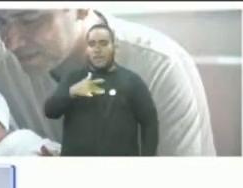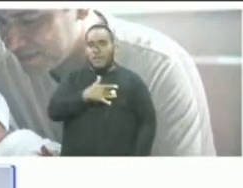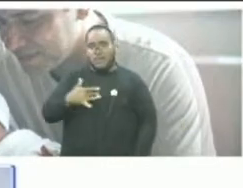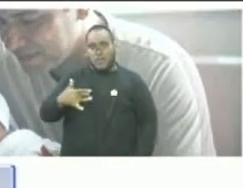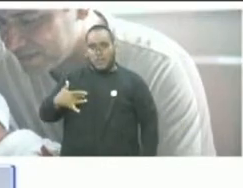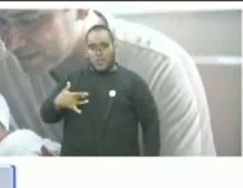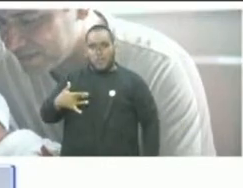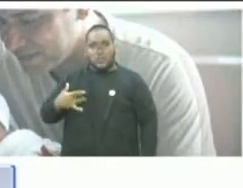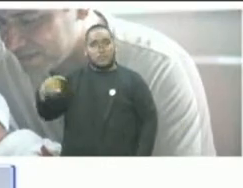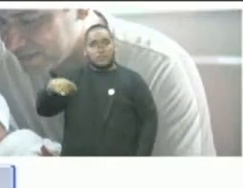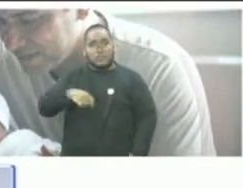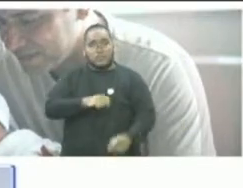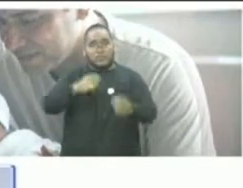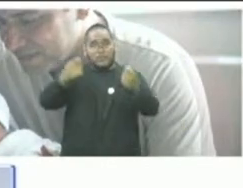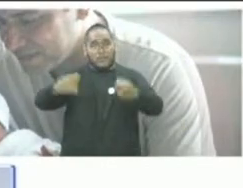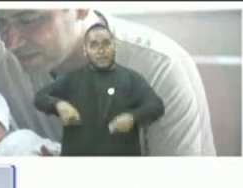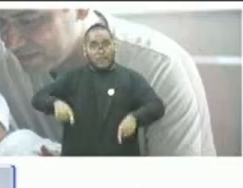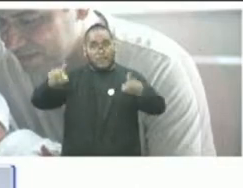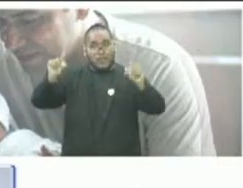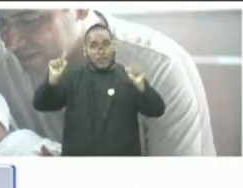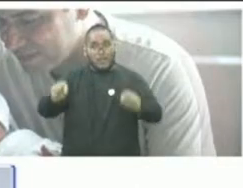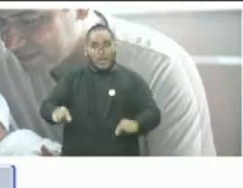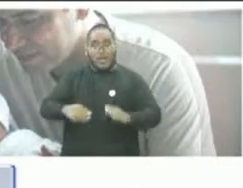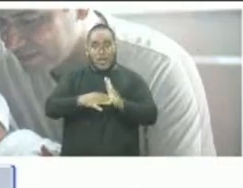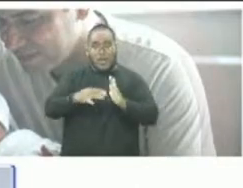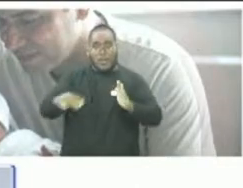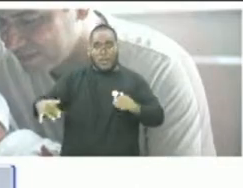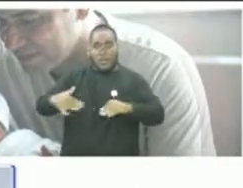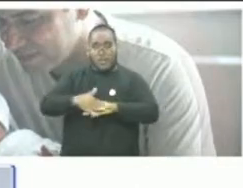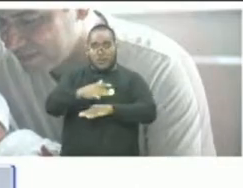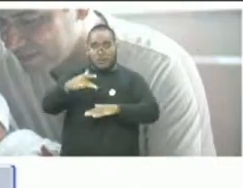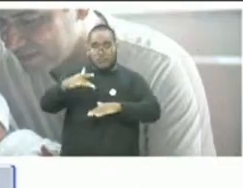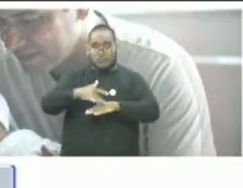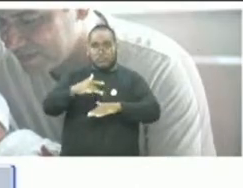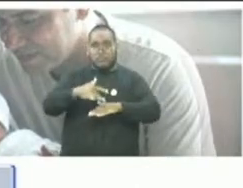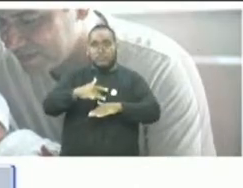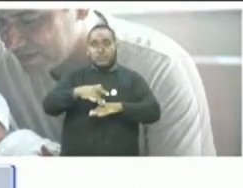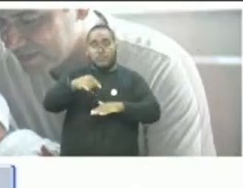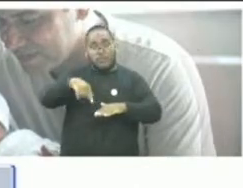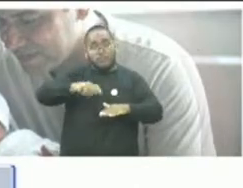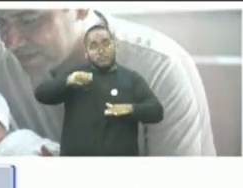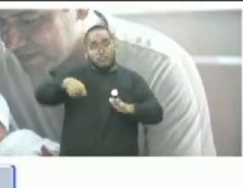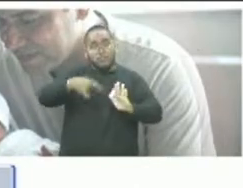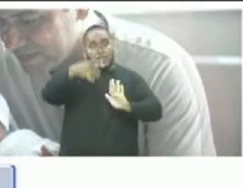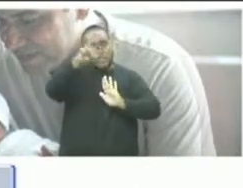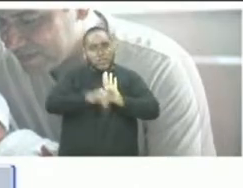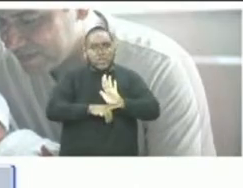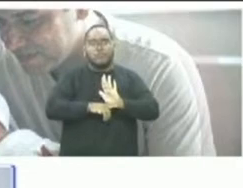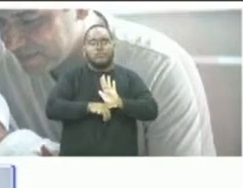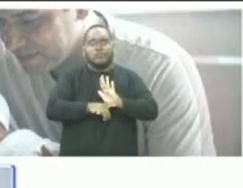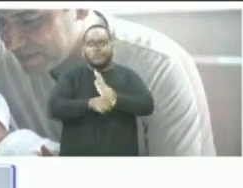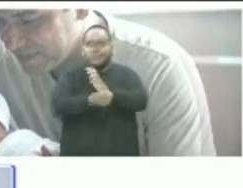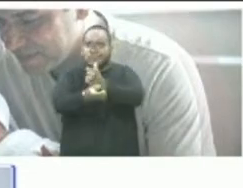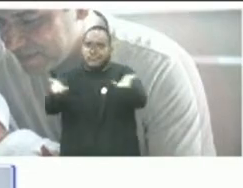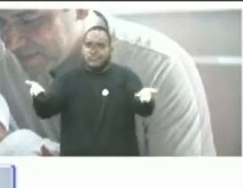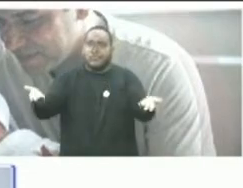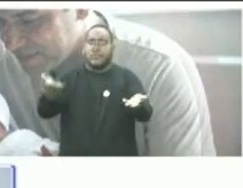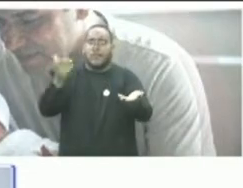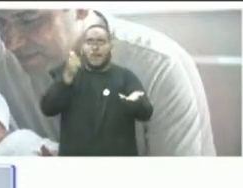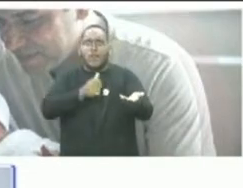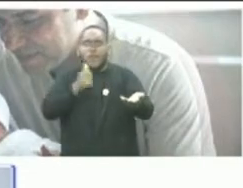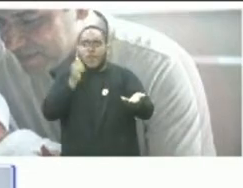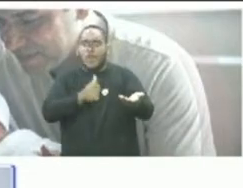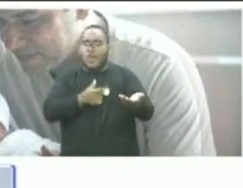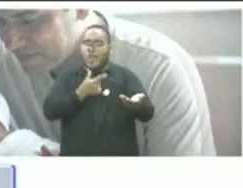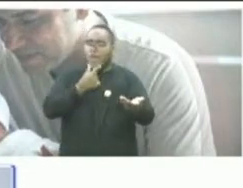precisa que o método canguru, como um direito, chegue até vocês, as mulheres, os